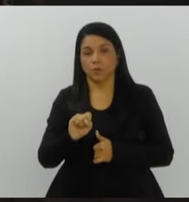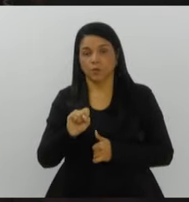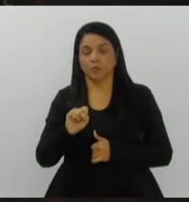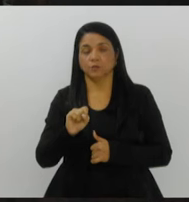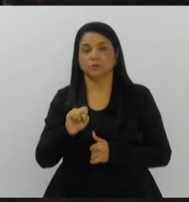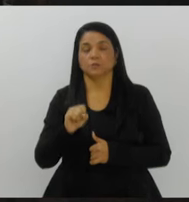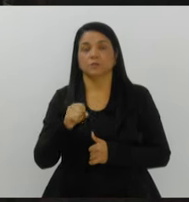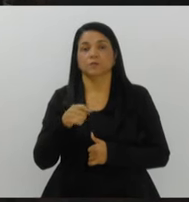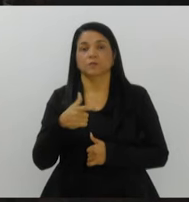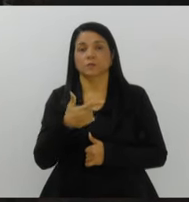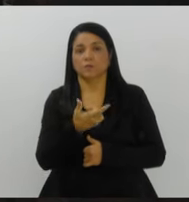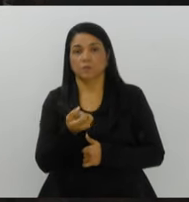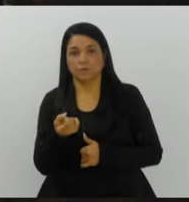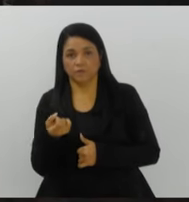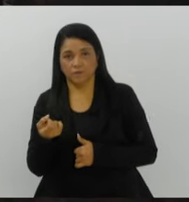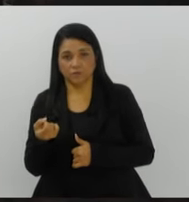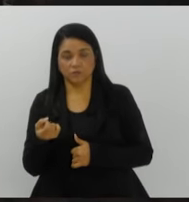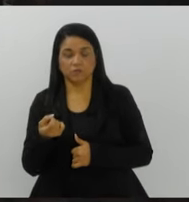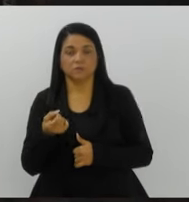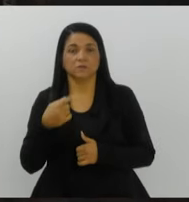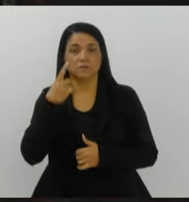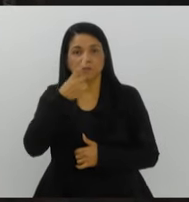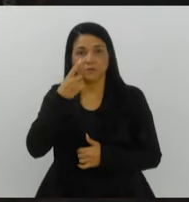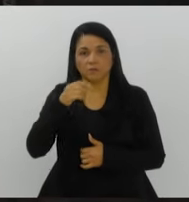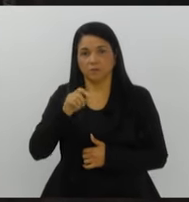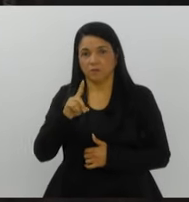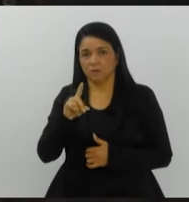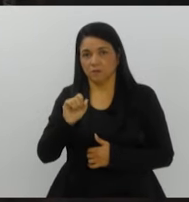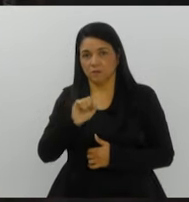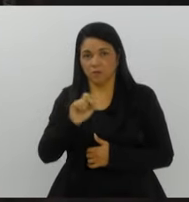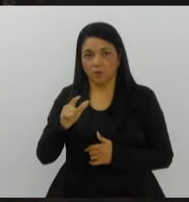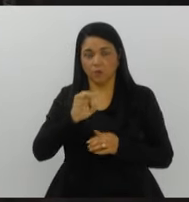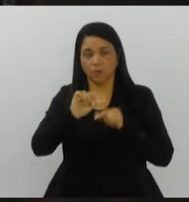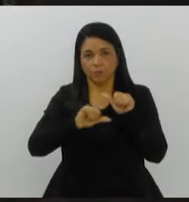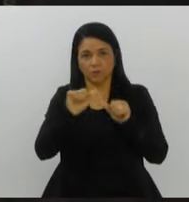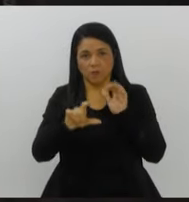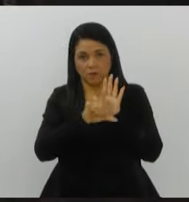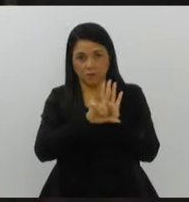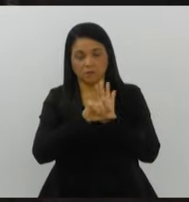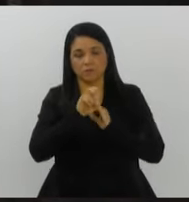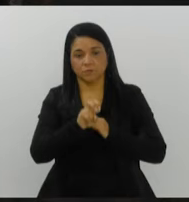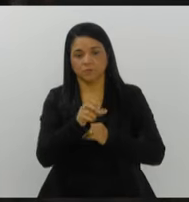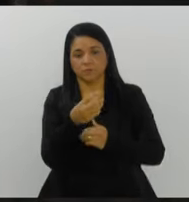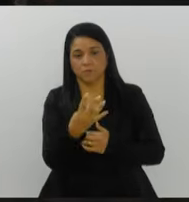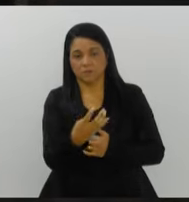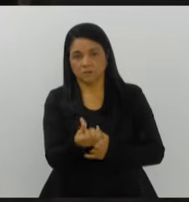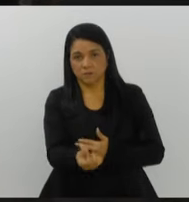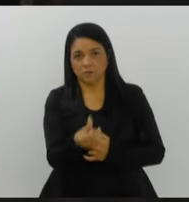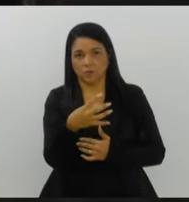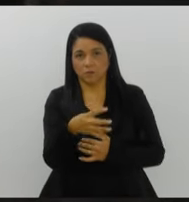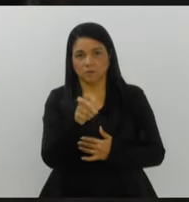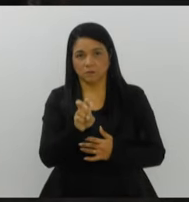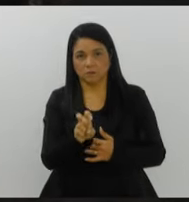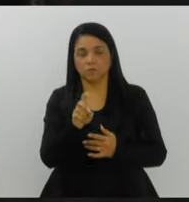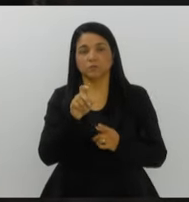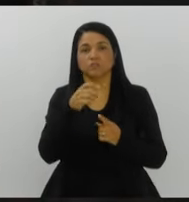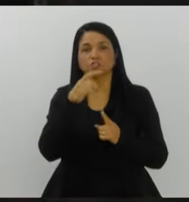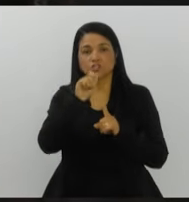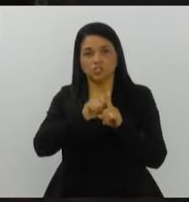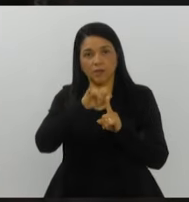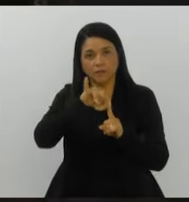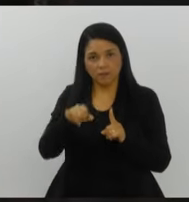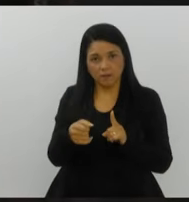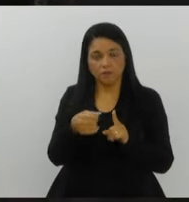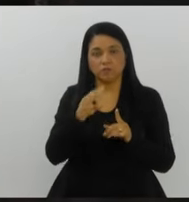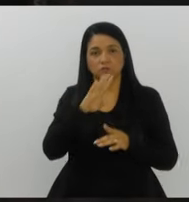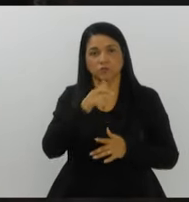de autoria do deputado Daniel Liberon, que altera o anexo da lei 5.645, de 6 de janeiro de 2010,